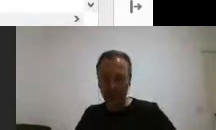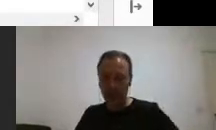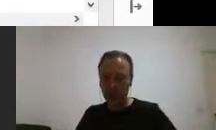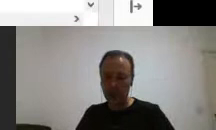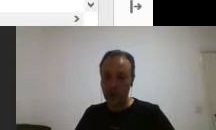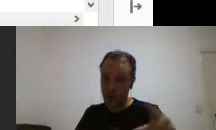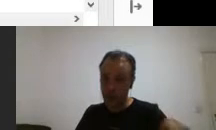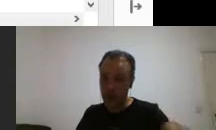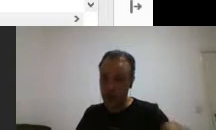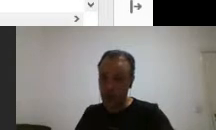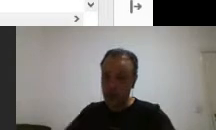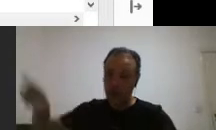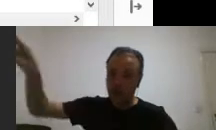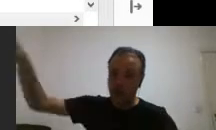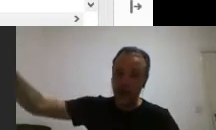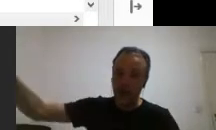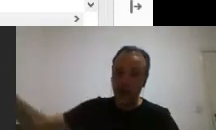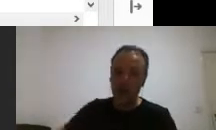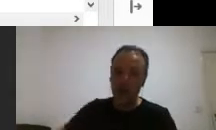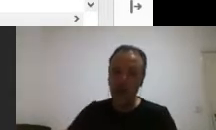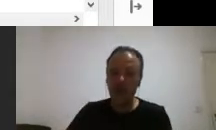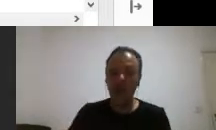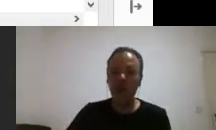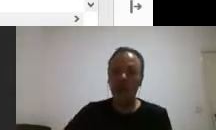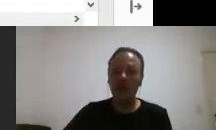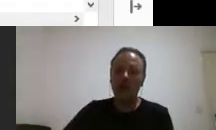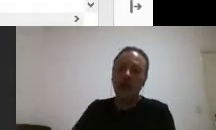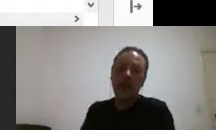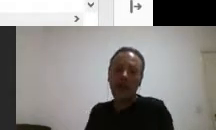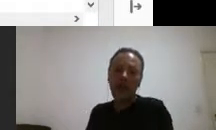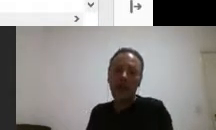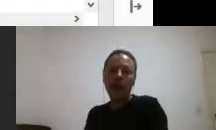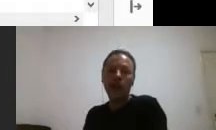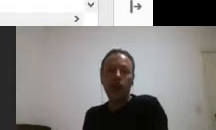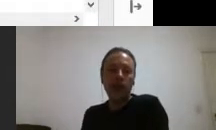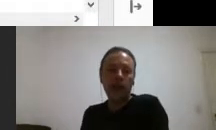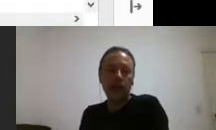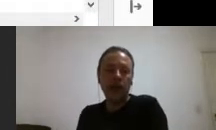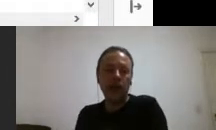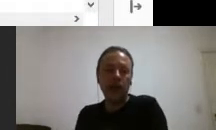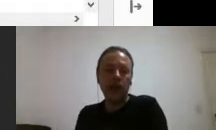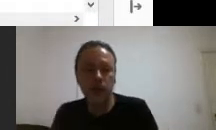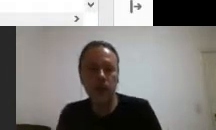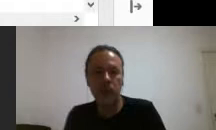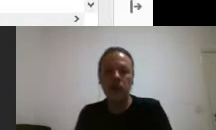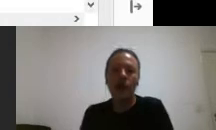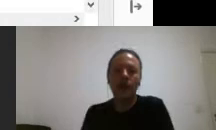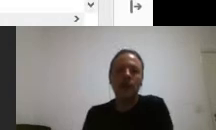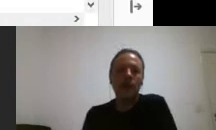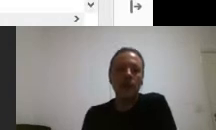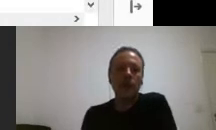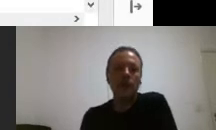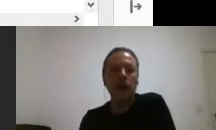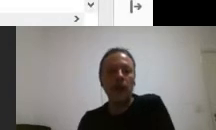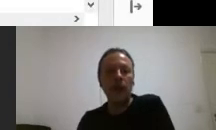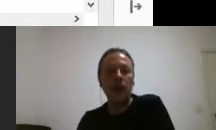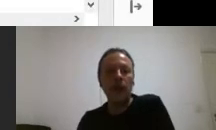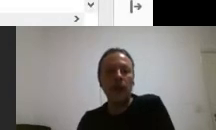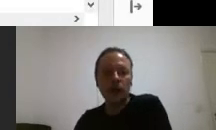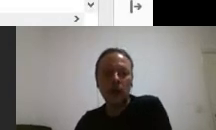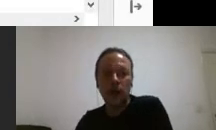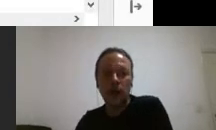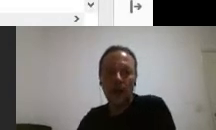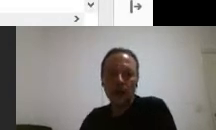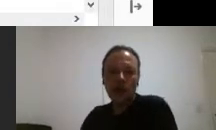uma atividade para vocês, nós vamos falar na aula do projeto integrado. Qual foi a estratégia que vocês usaram